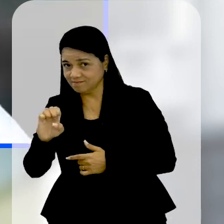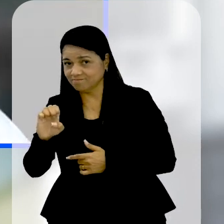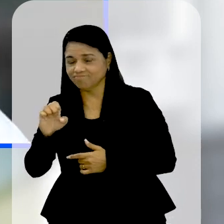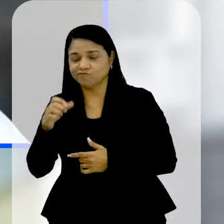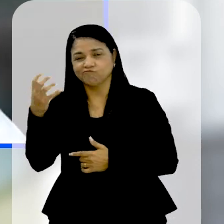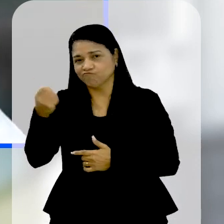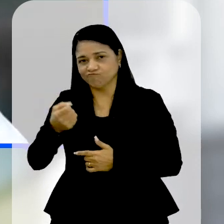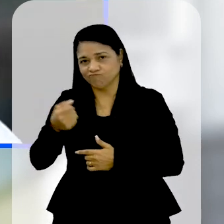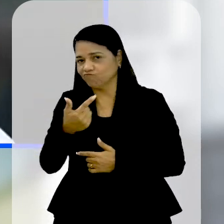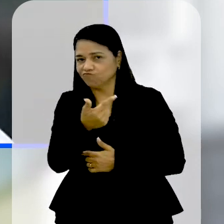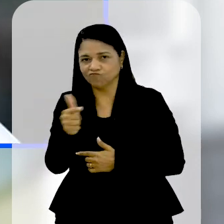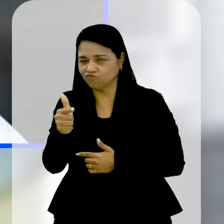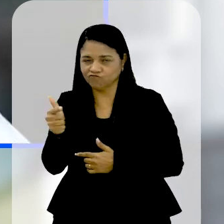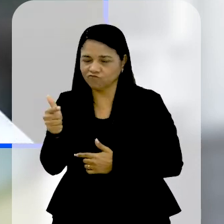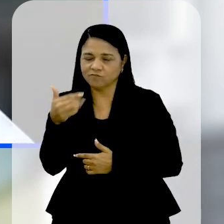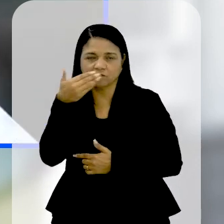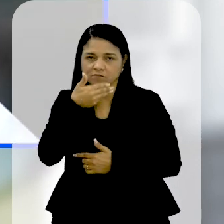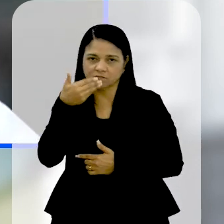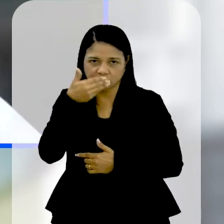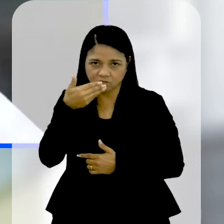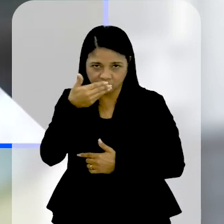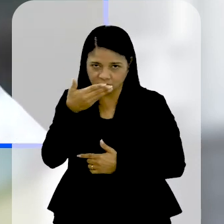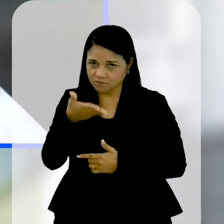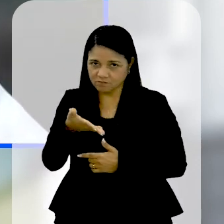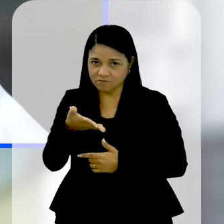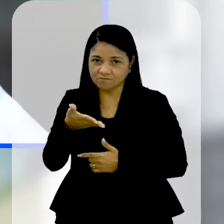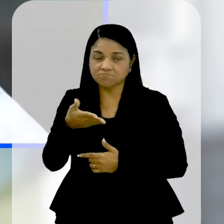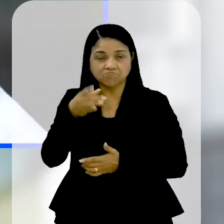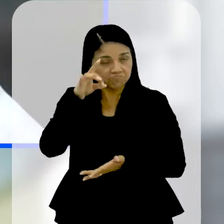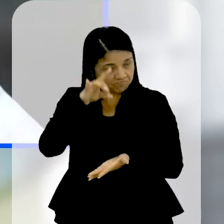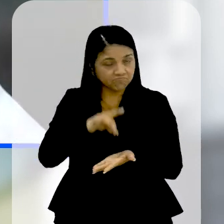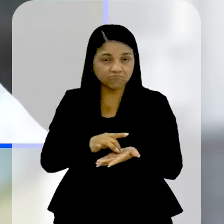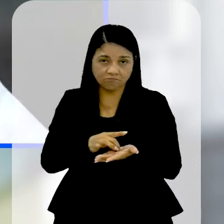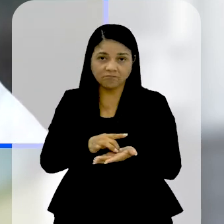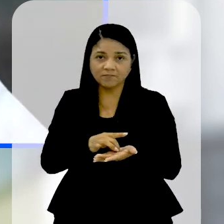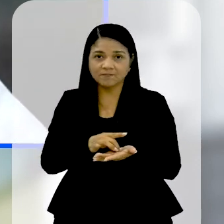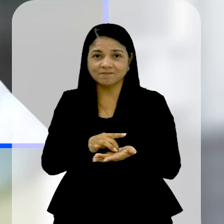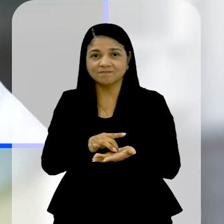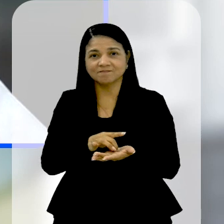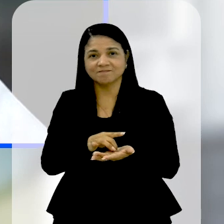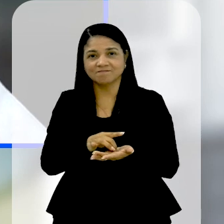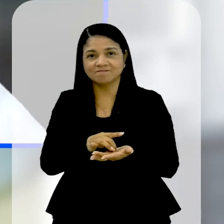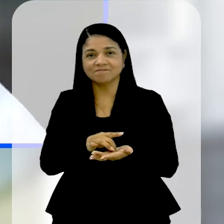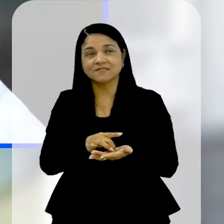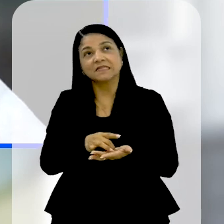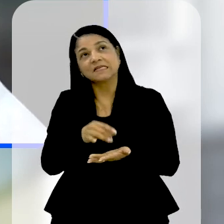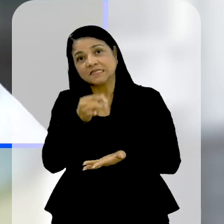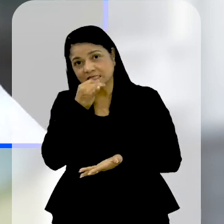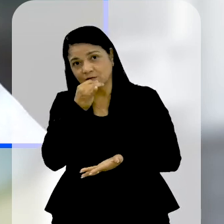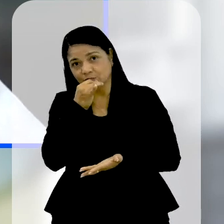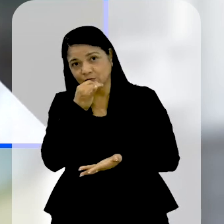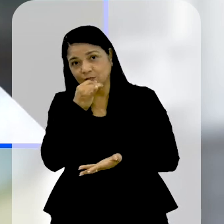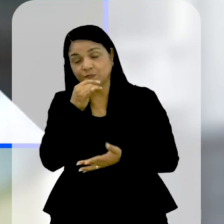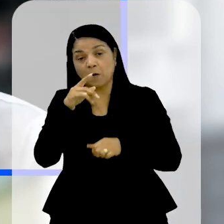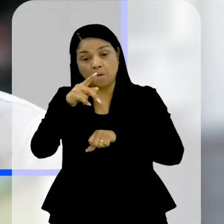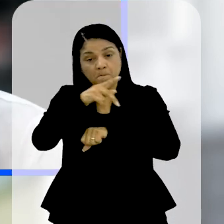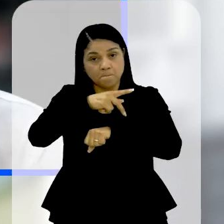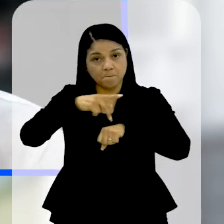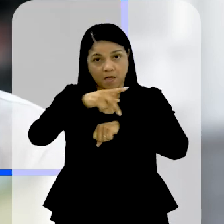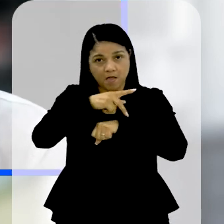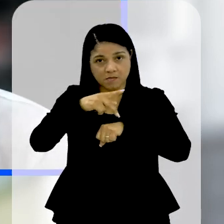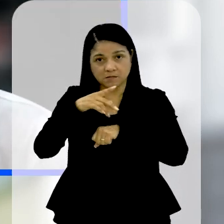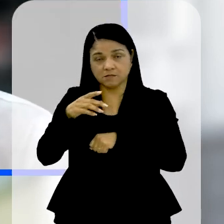Então, realmente, nosso leite não tem nada de açúcar e isso é realmente um exemplo para